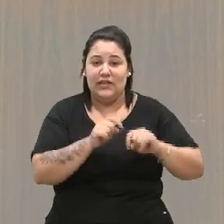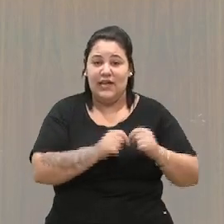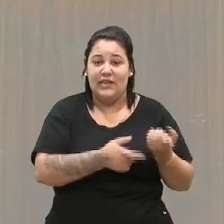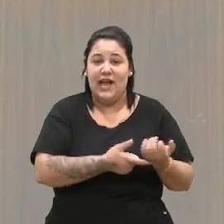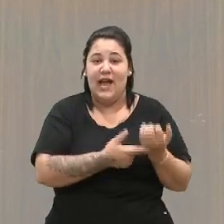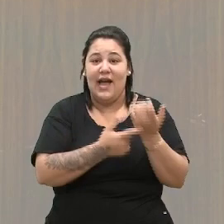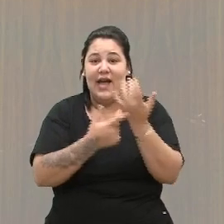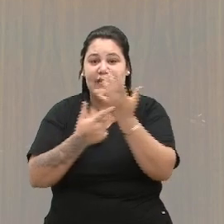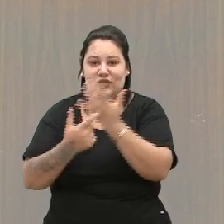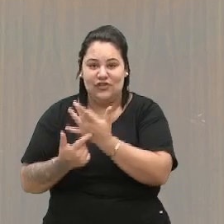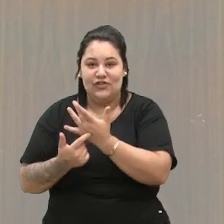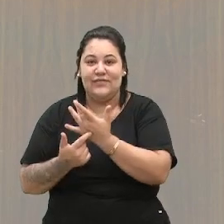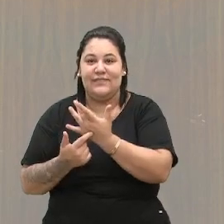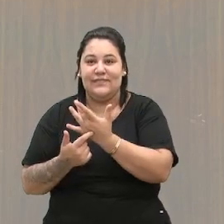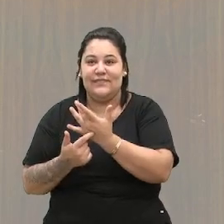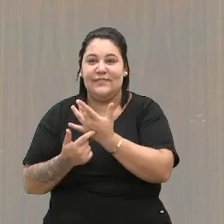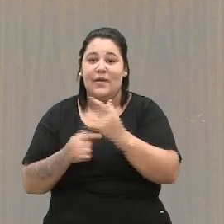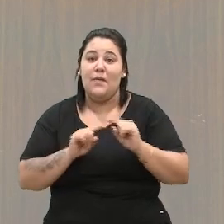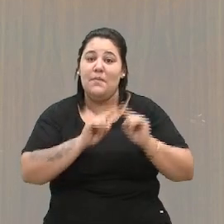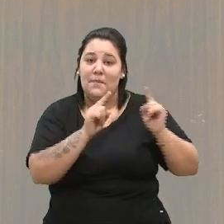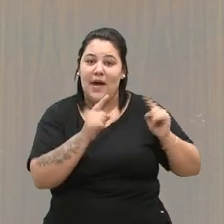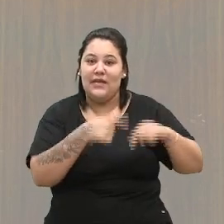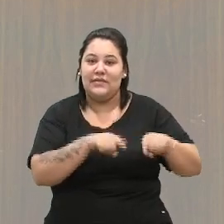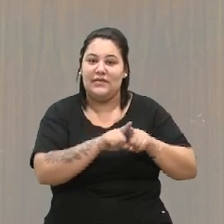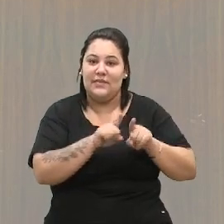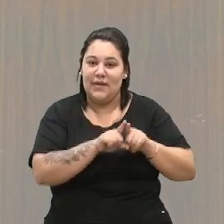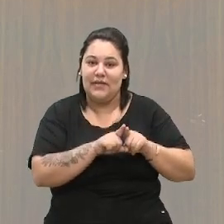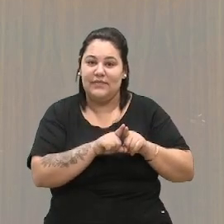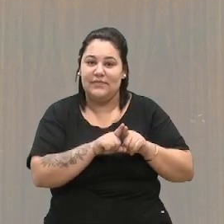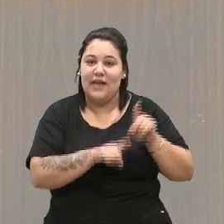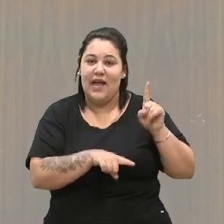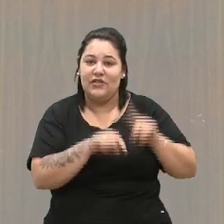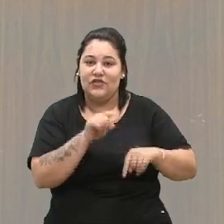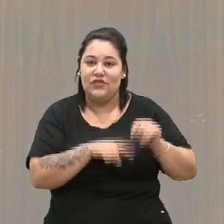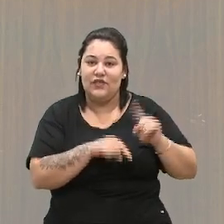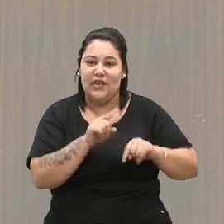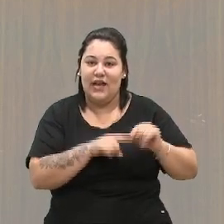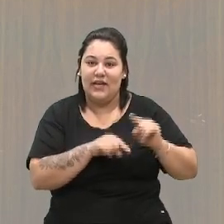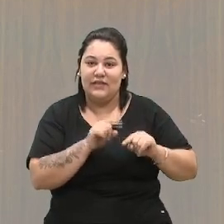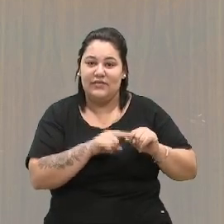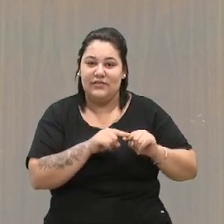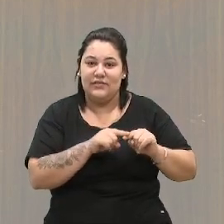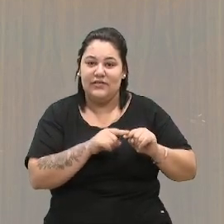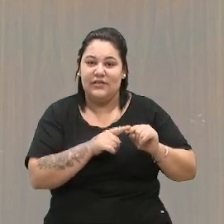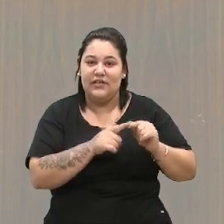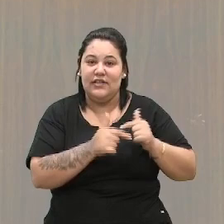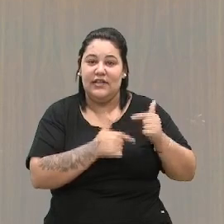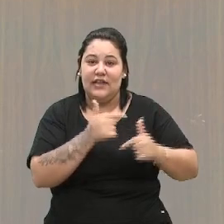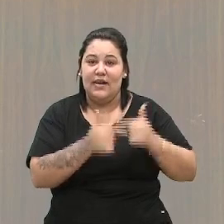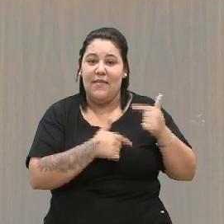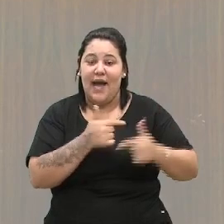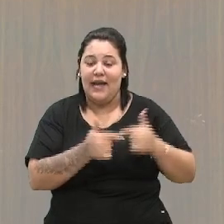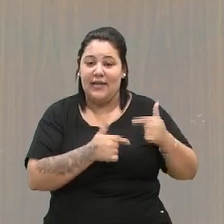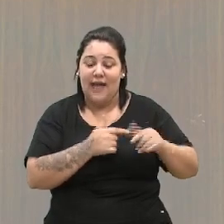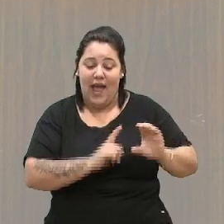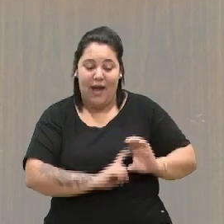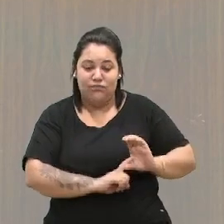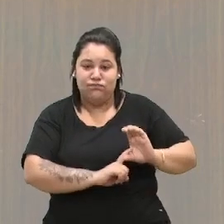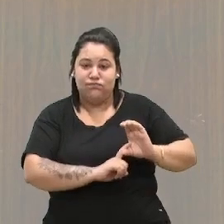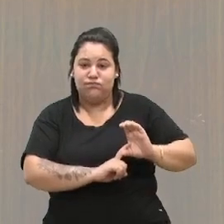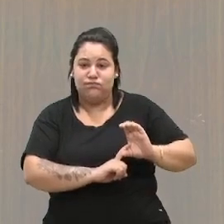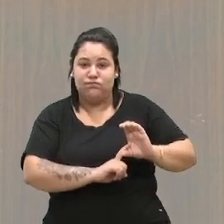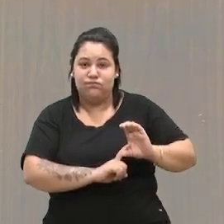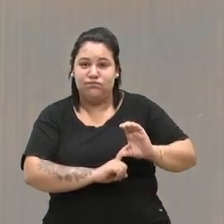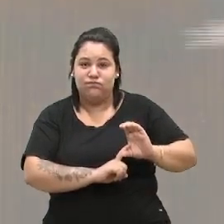artísticas, mas também em atividades que trabalhem a autonomia e o